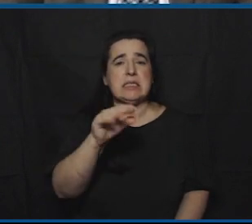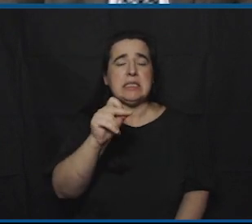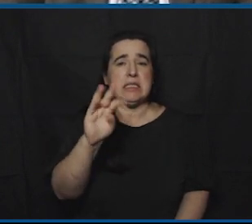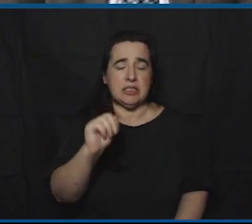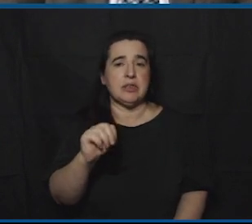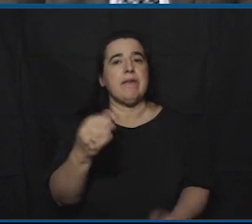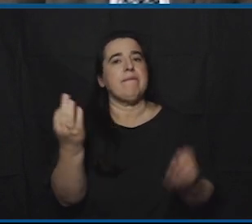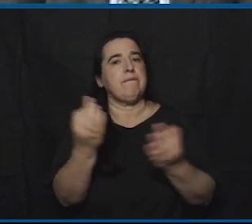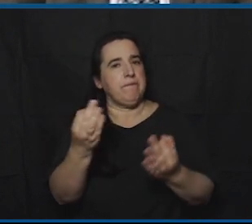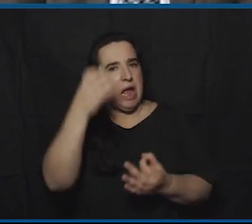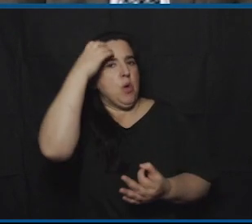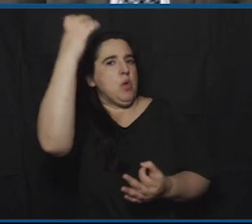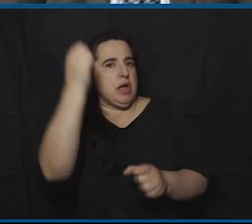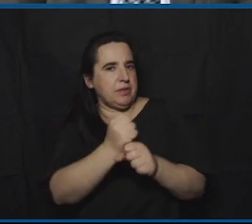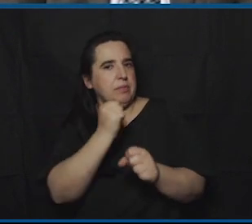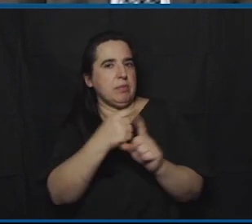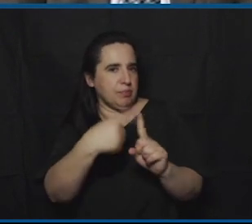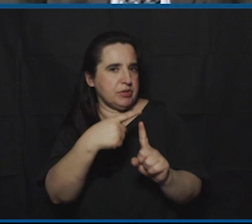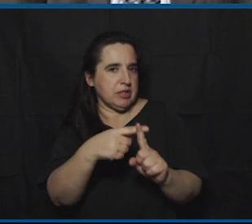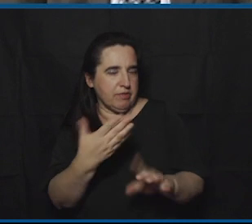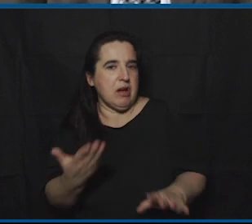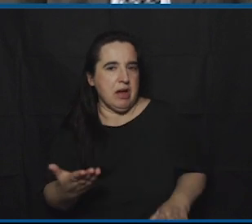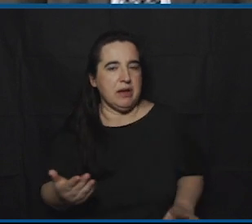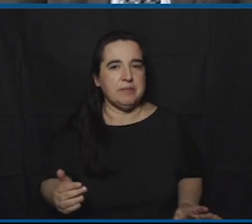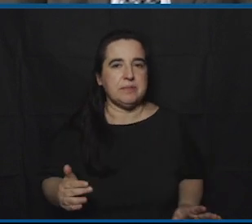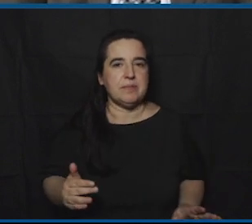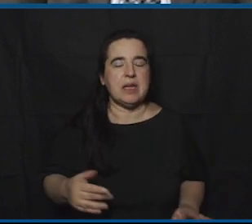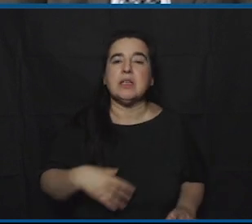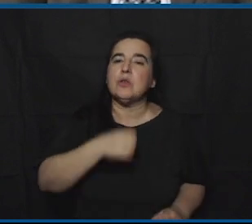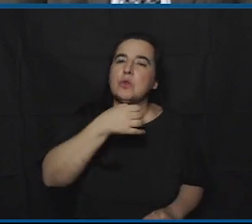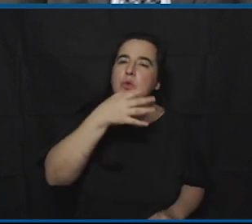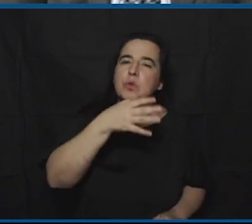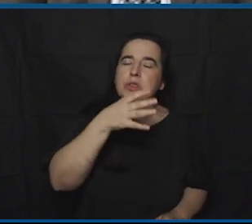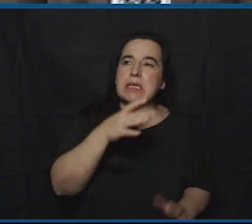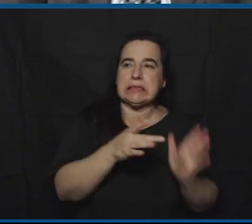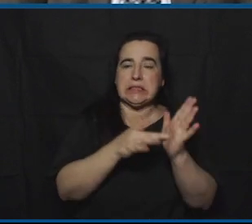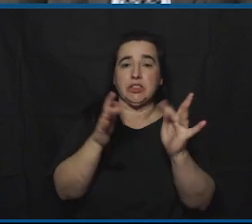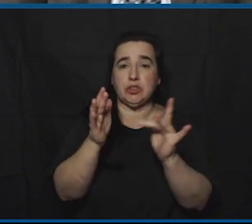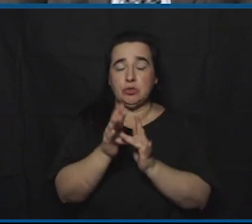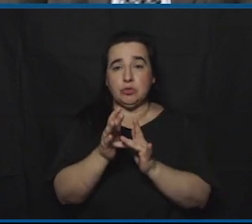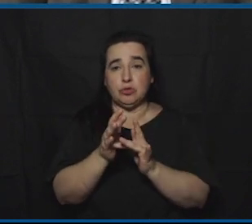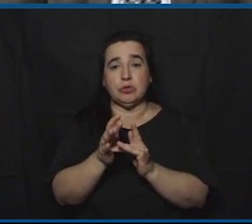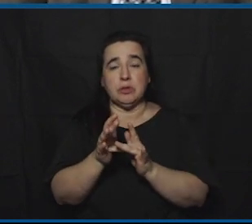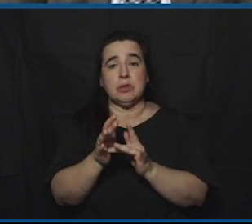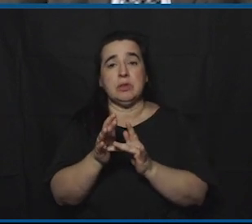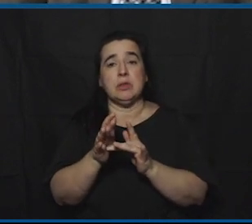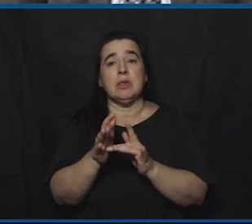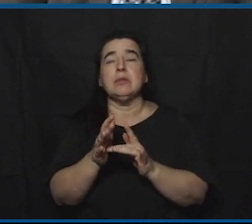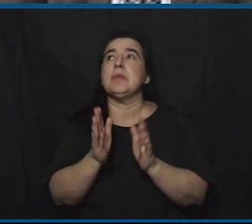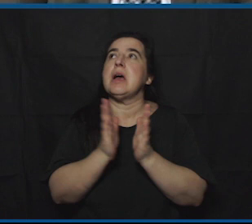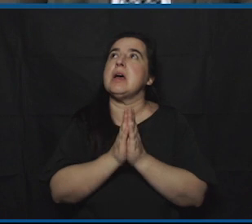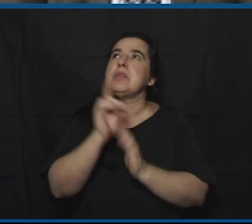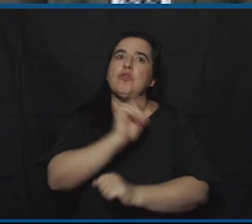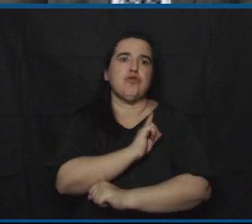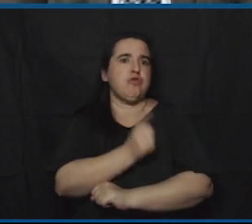que faz um bom trabalho. E depois tentam contrastar com Jesus Cristo dizendo que Jesus não podia ser um Deus